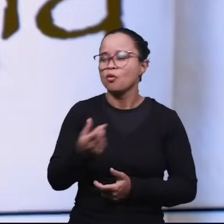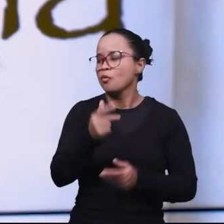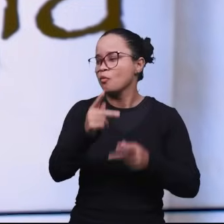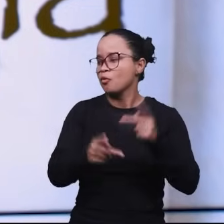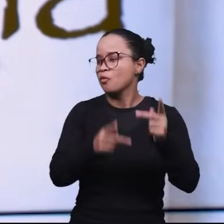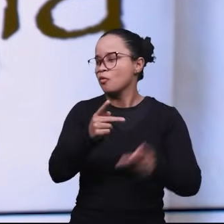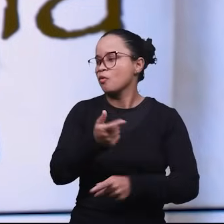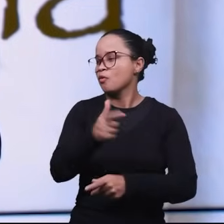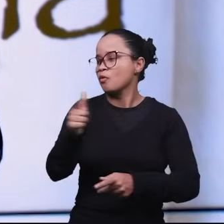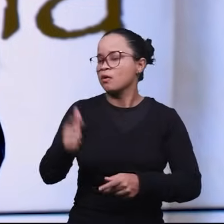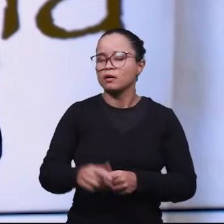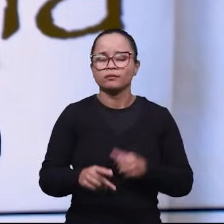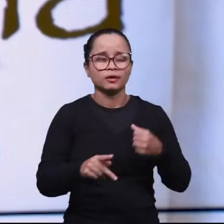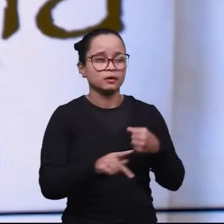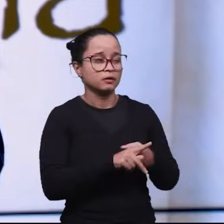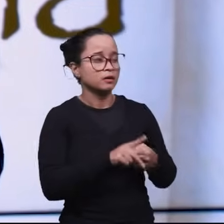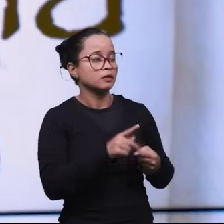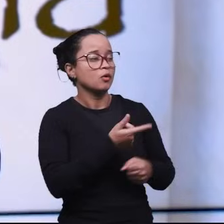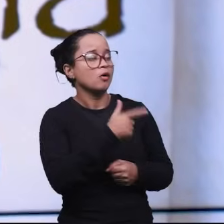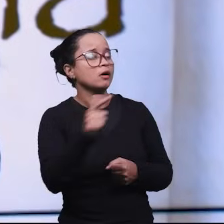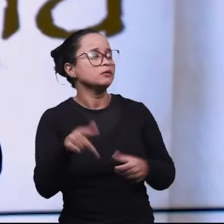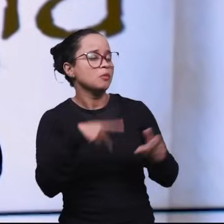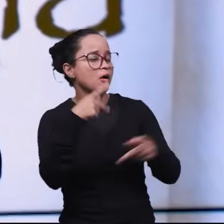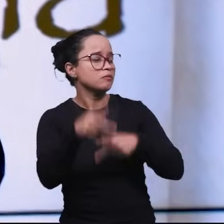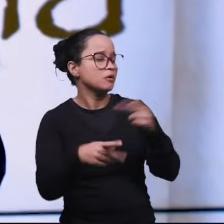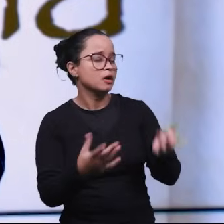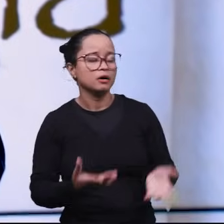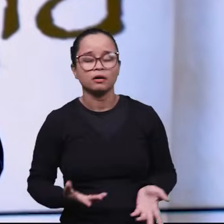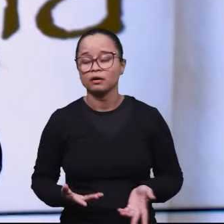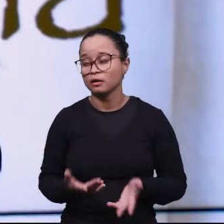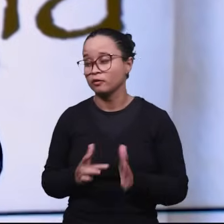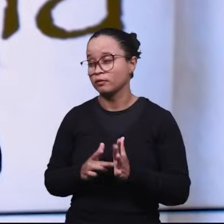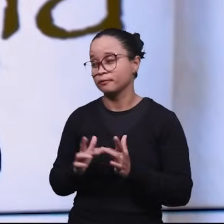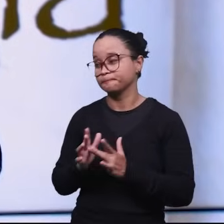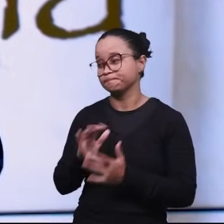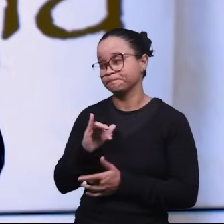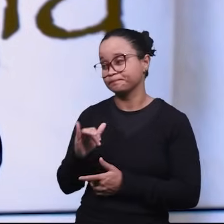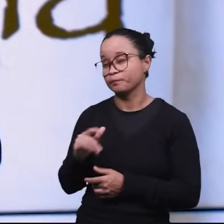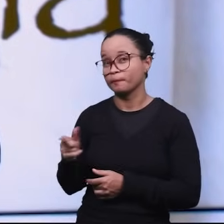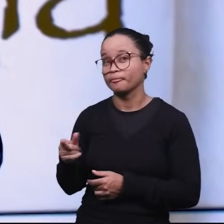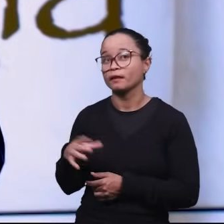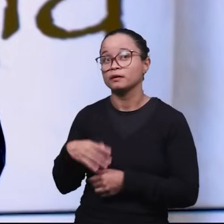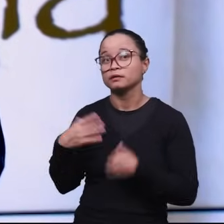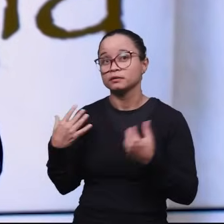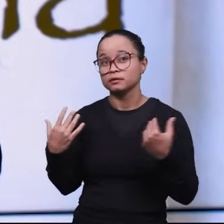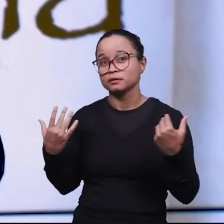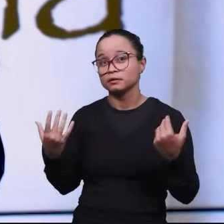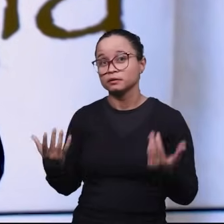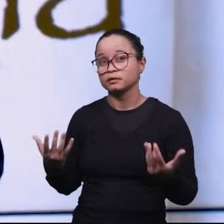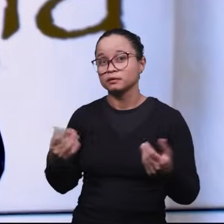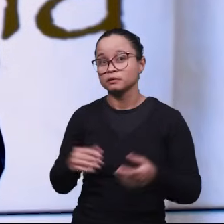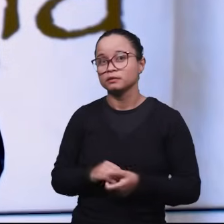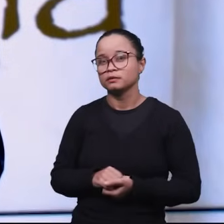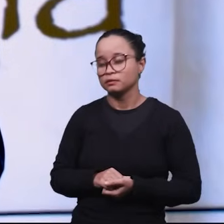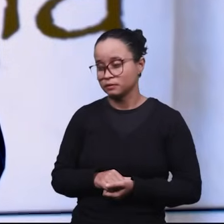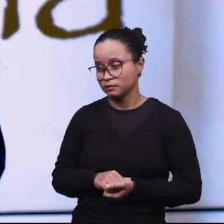alheios?" Pedro respondeu: "Dos alheios." Jesus então disse a ele: "Logo, são